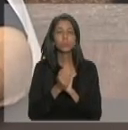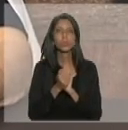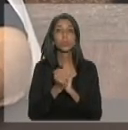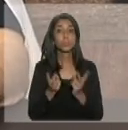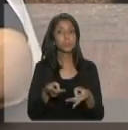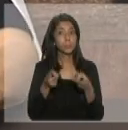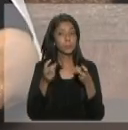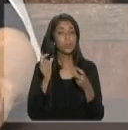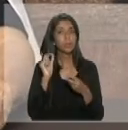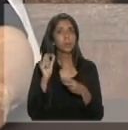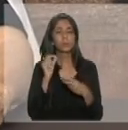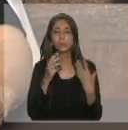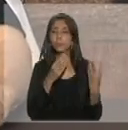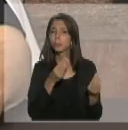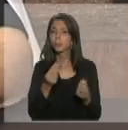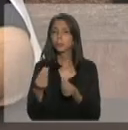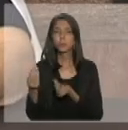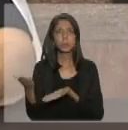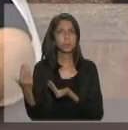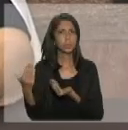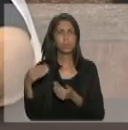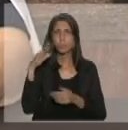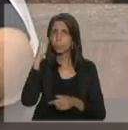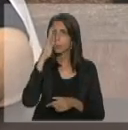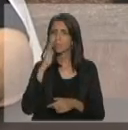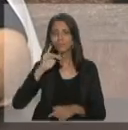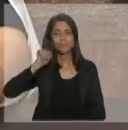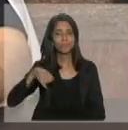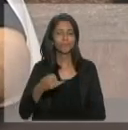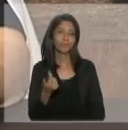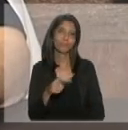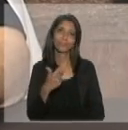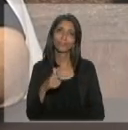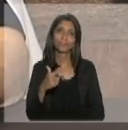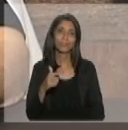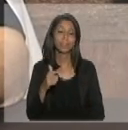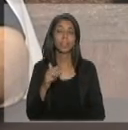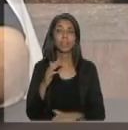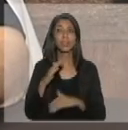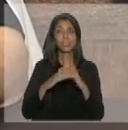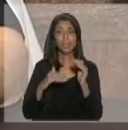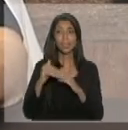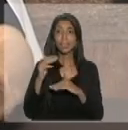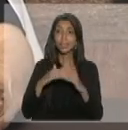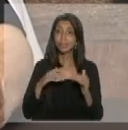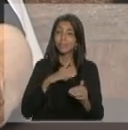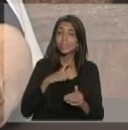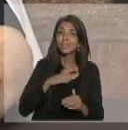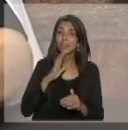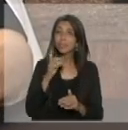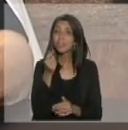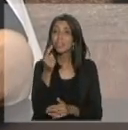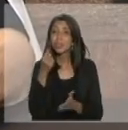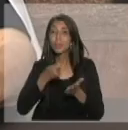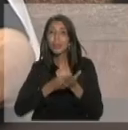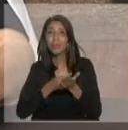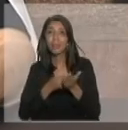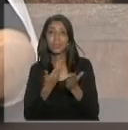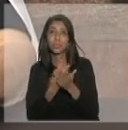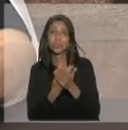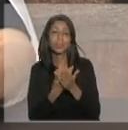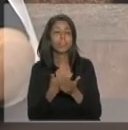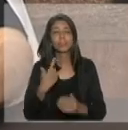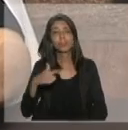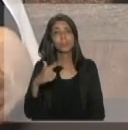conta que tinham centenas de jovens brasileiros sem oportunidade, com talento, e não tinham condições financeiras para estudar mais ou